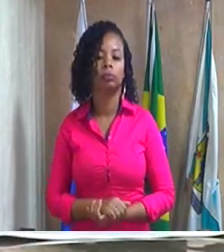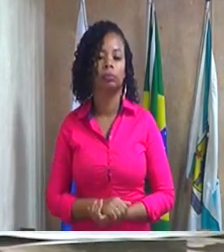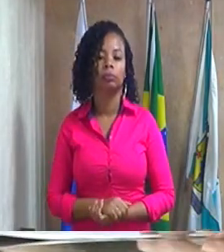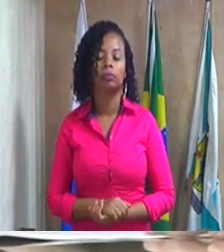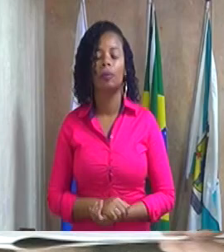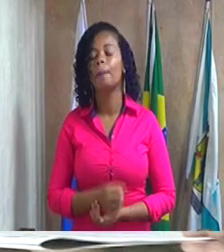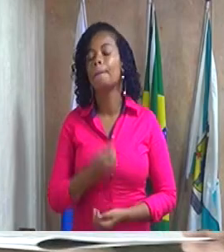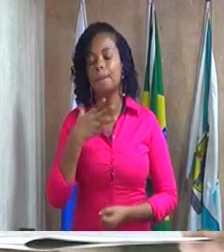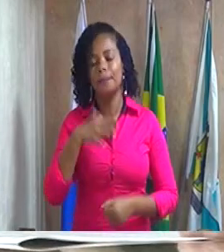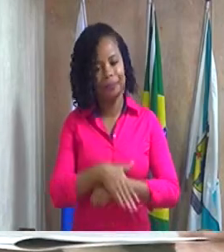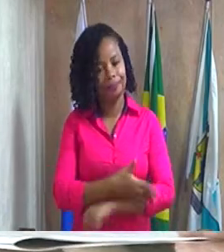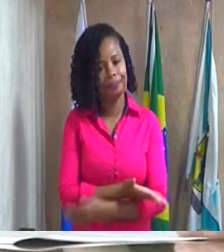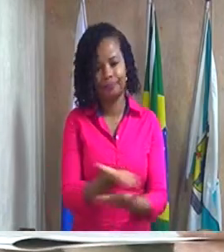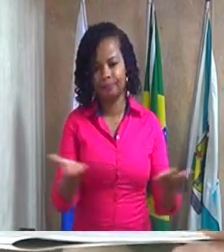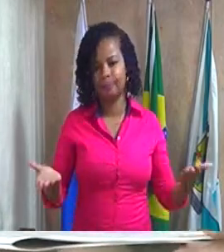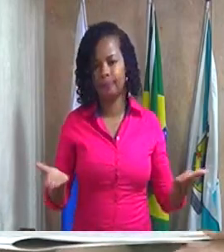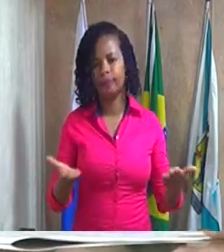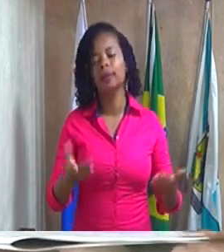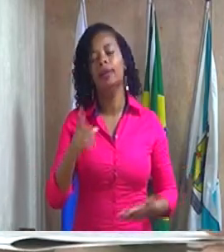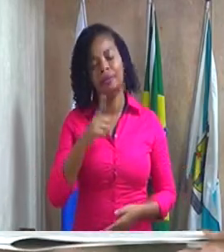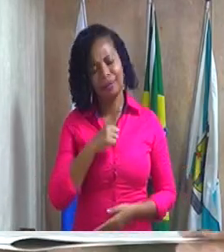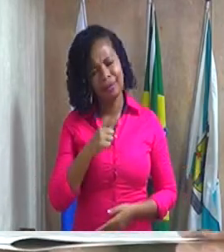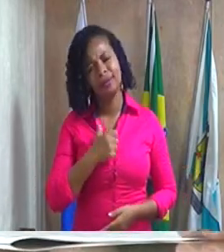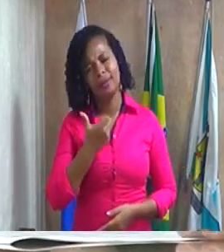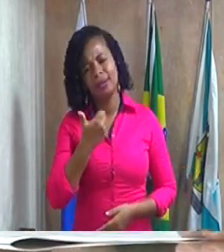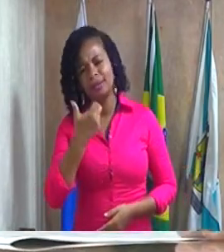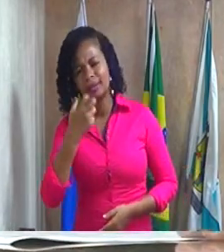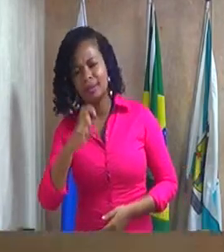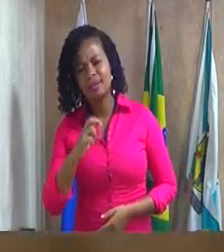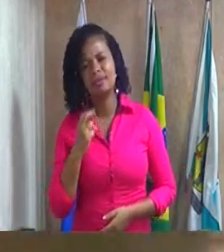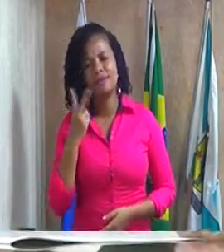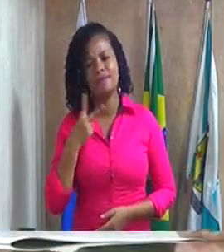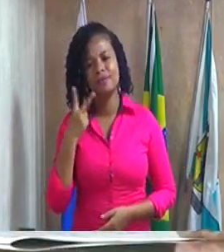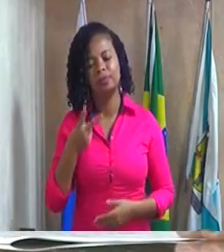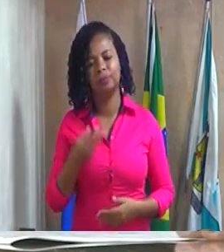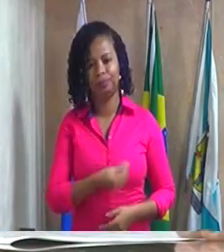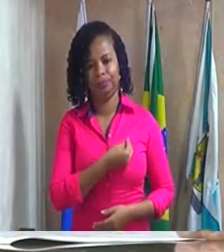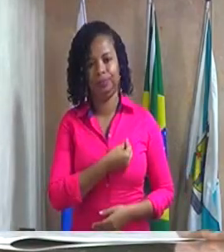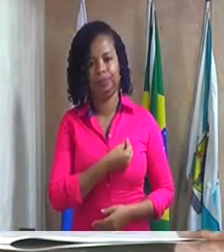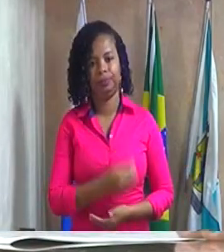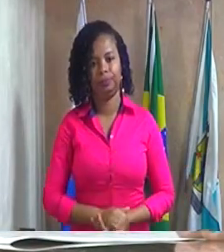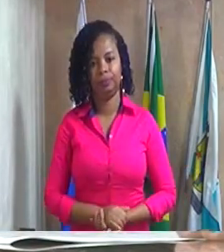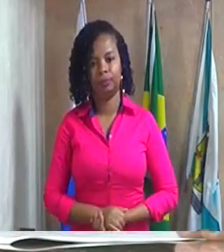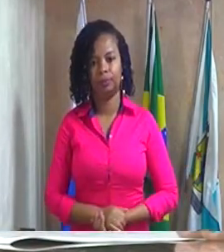Boa noite a todos. Temos 15 vereadores presentes.